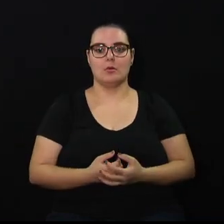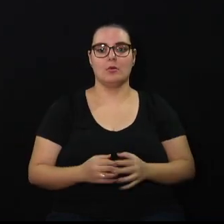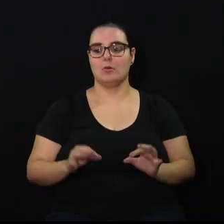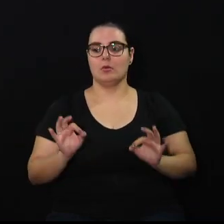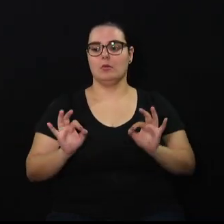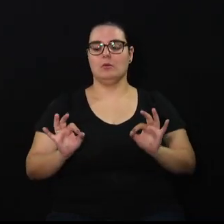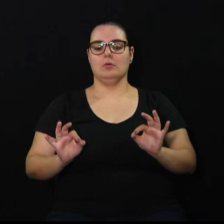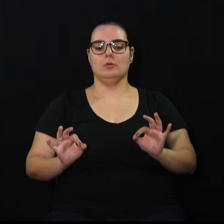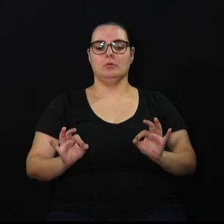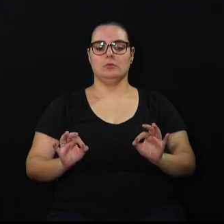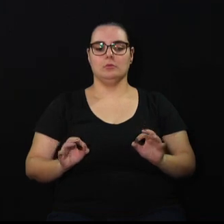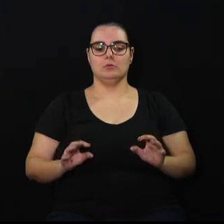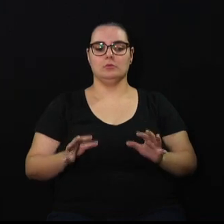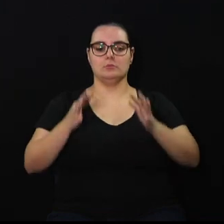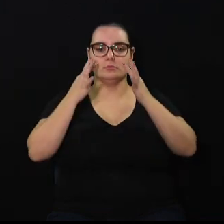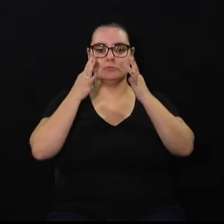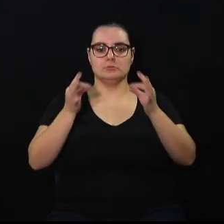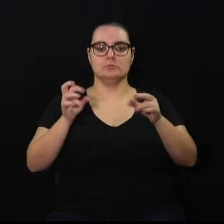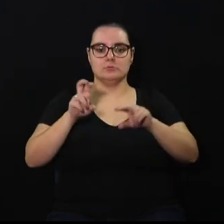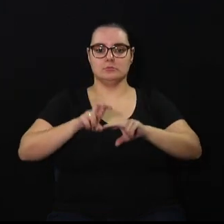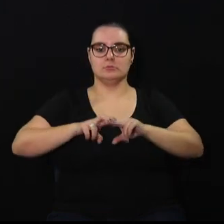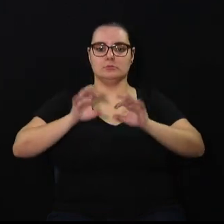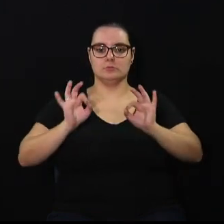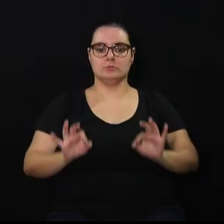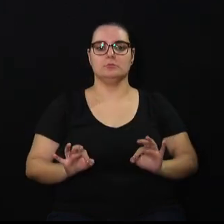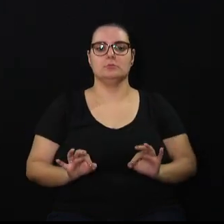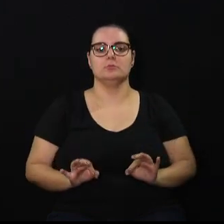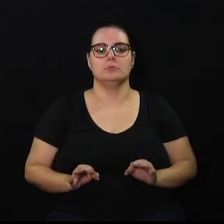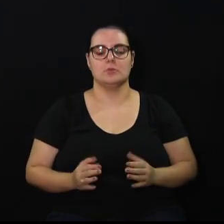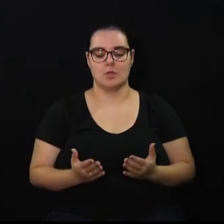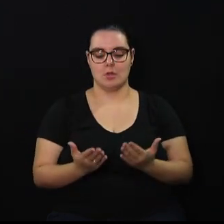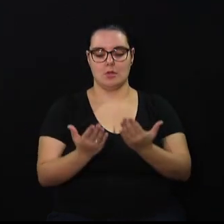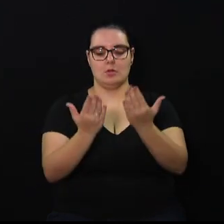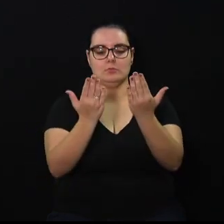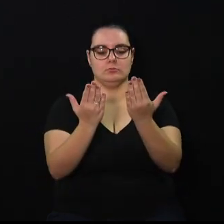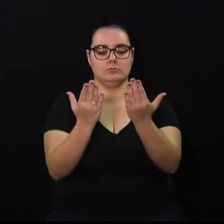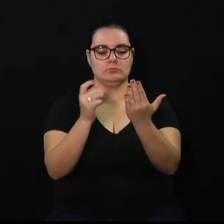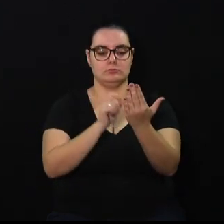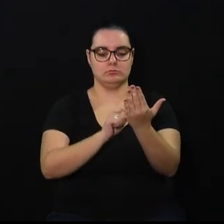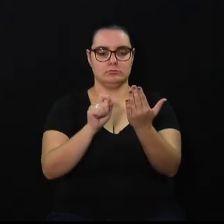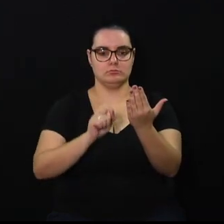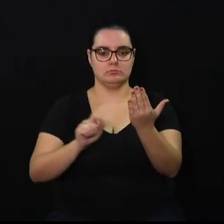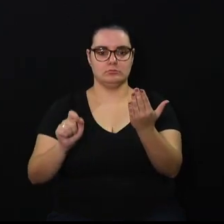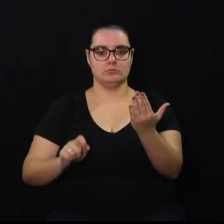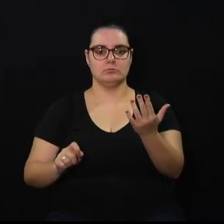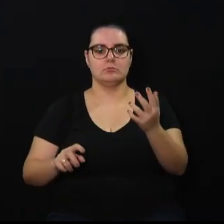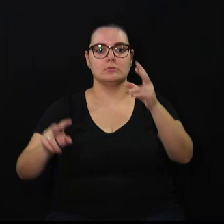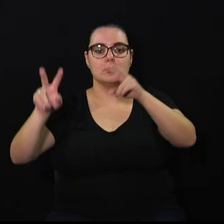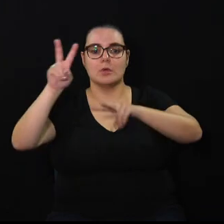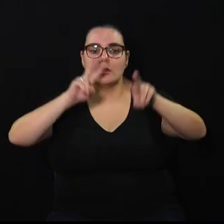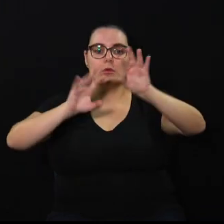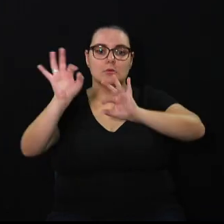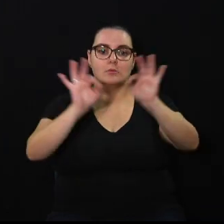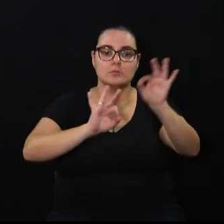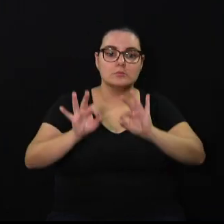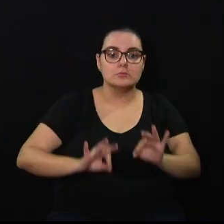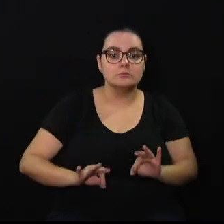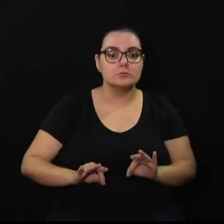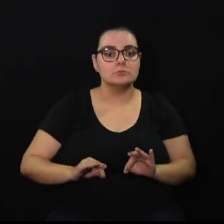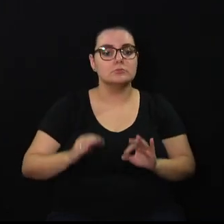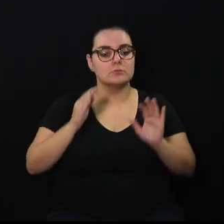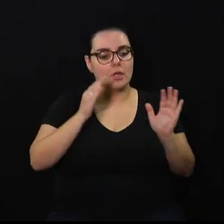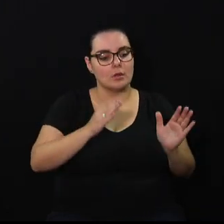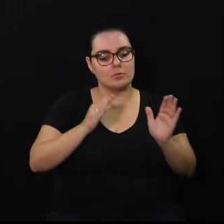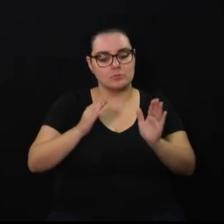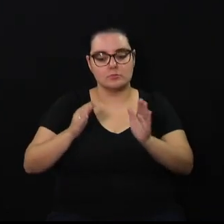criança na posição sentada um plano inclinado os apoios visuais para se organizar na rotina e saber o que vem